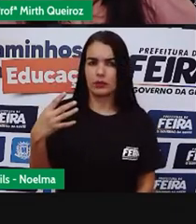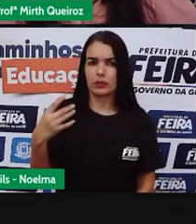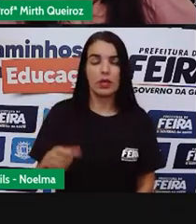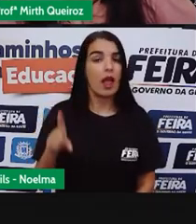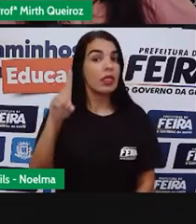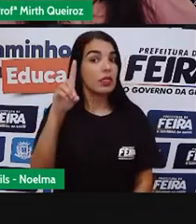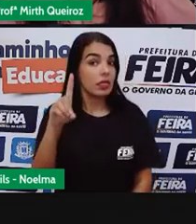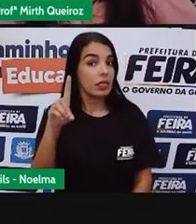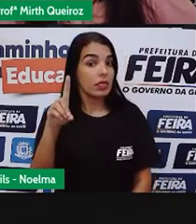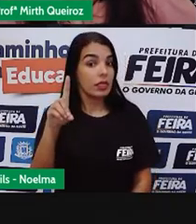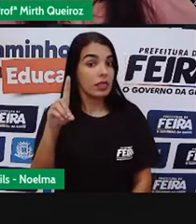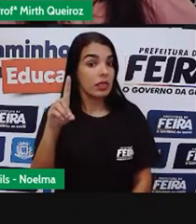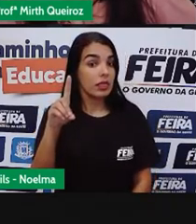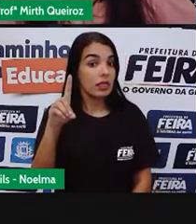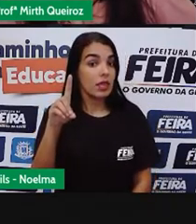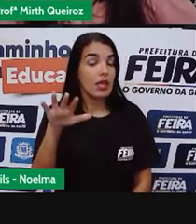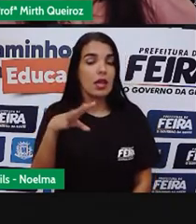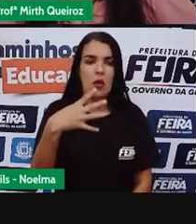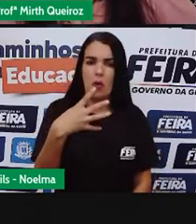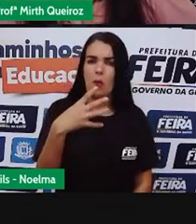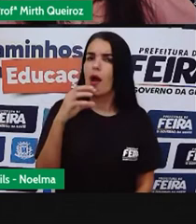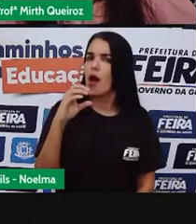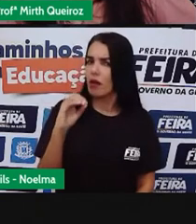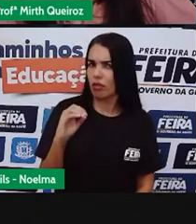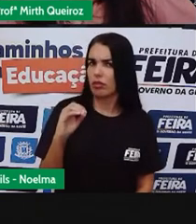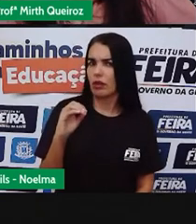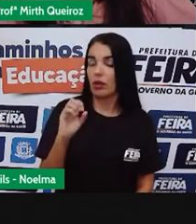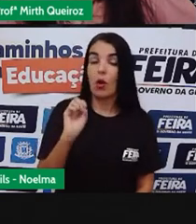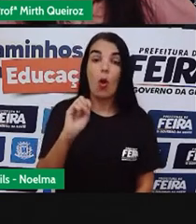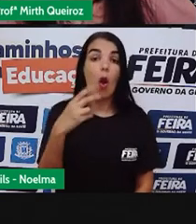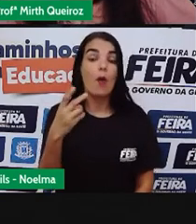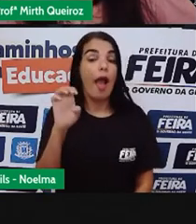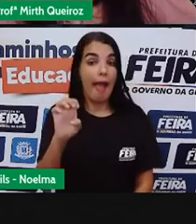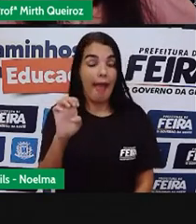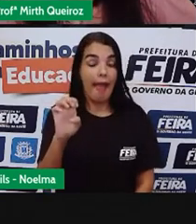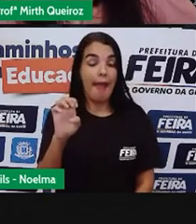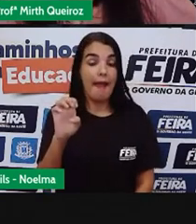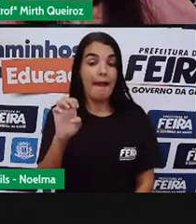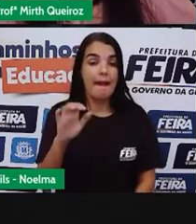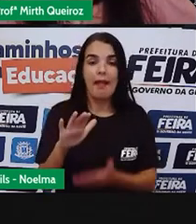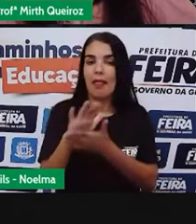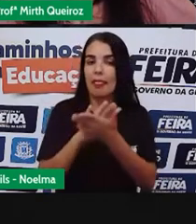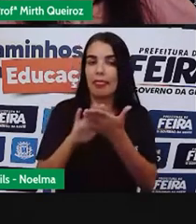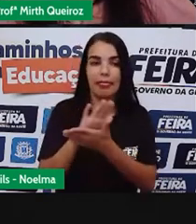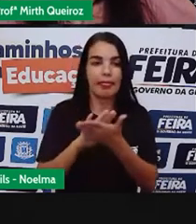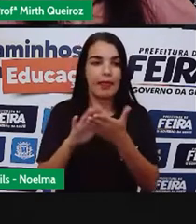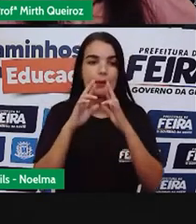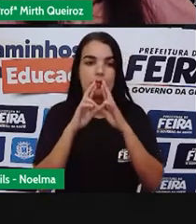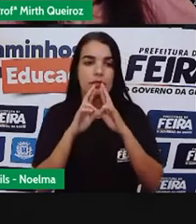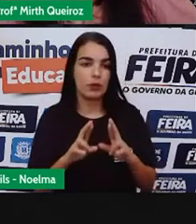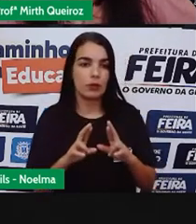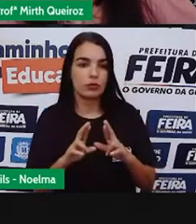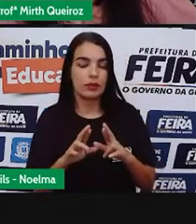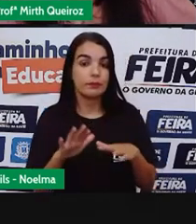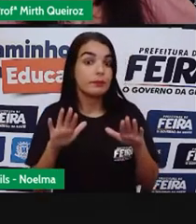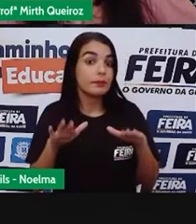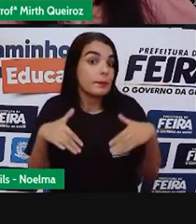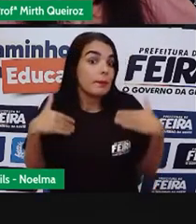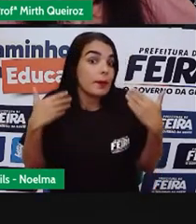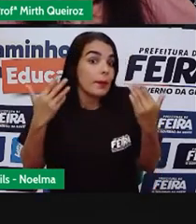44. Ou alternativa D, 40. Ou ainda, alternativa E, nenhuma das